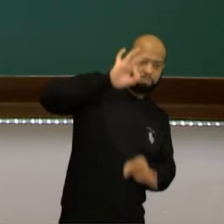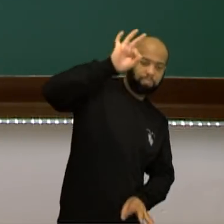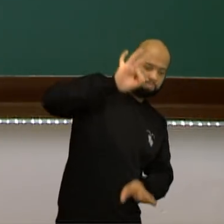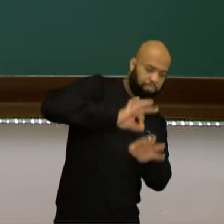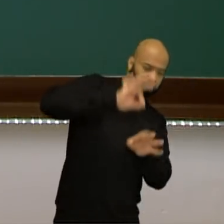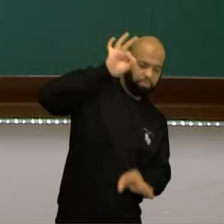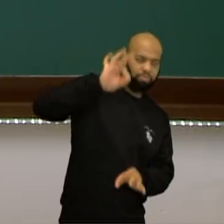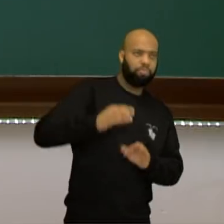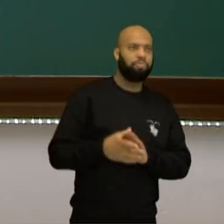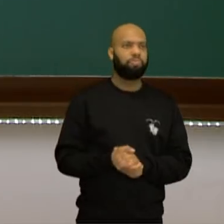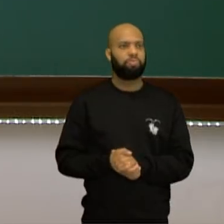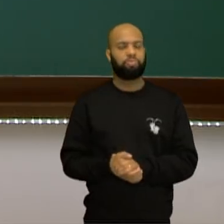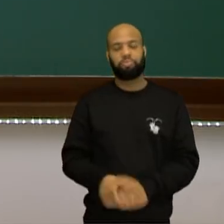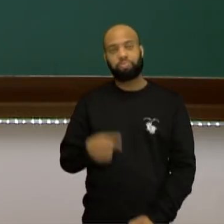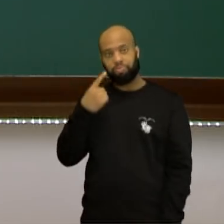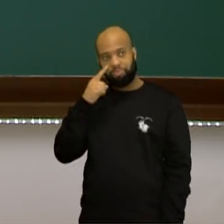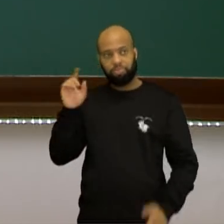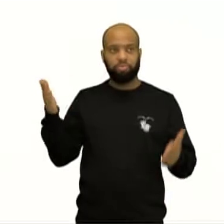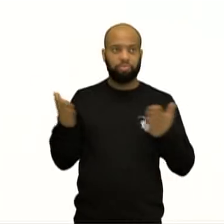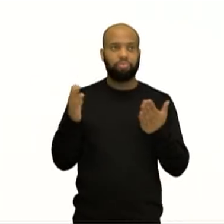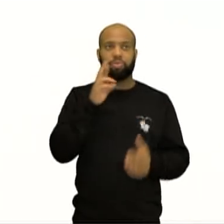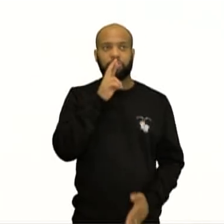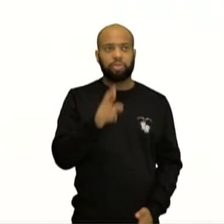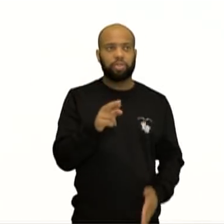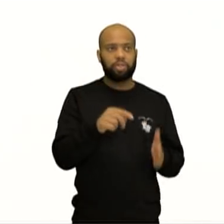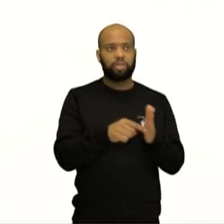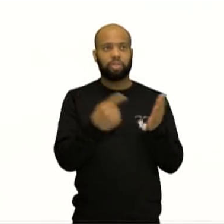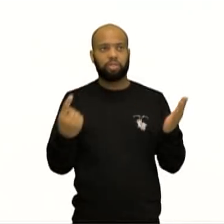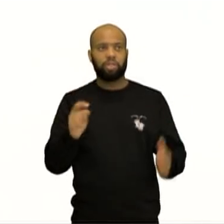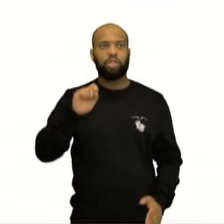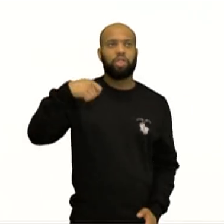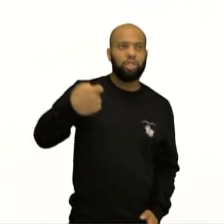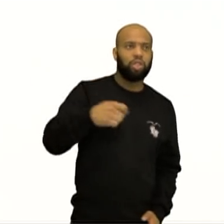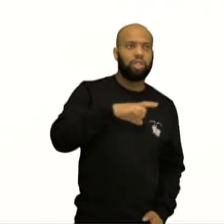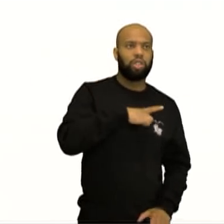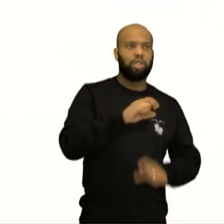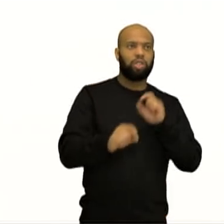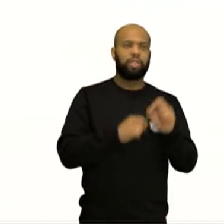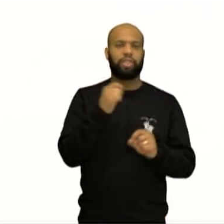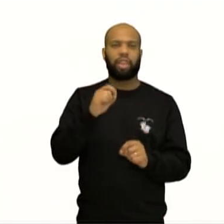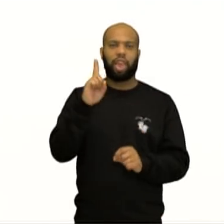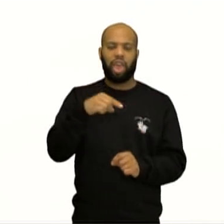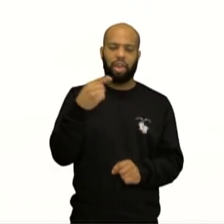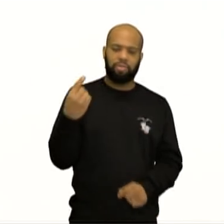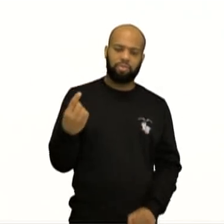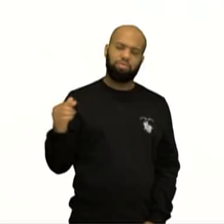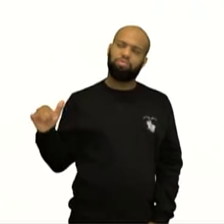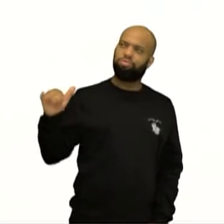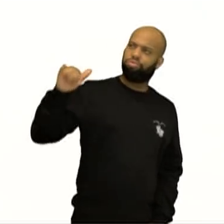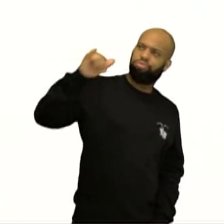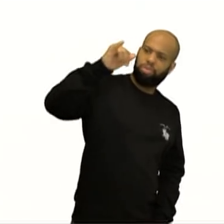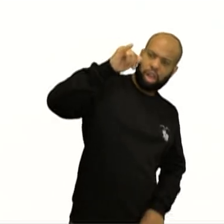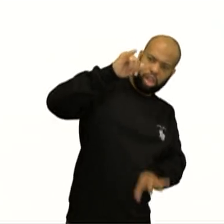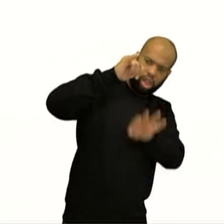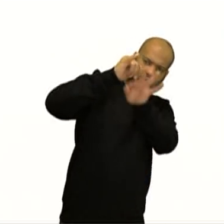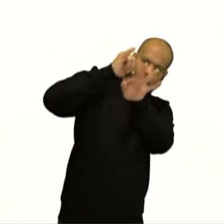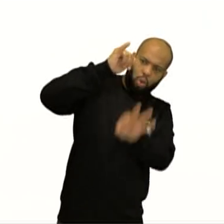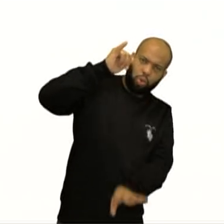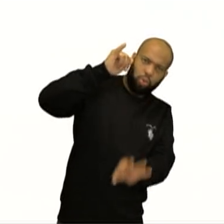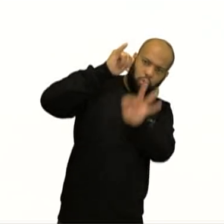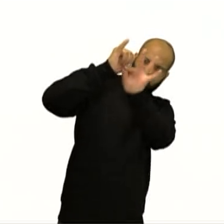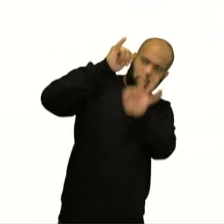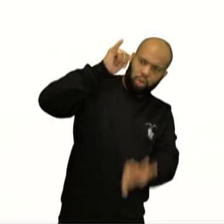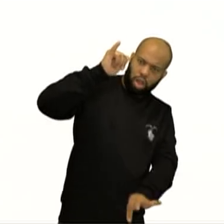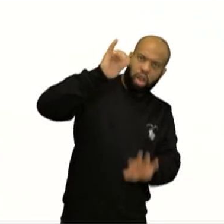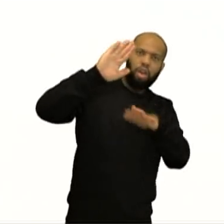Sol. Então, vamos responder primeiro a altitude do avião. Então, para calcular